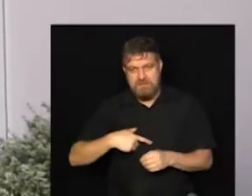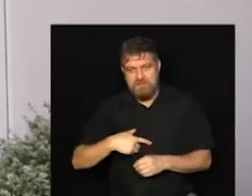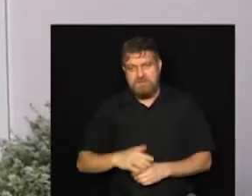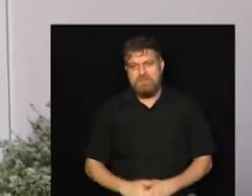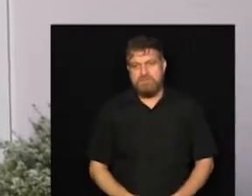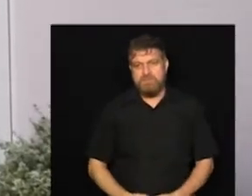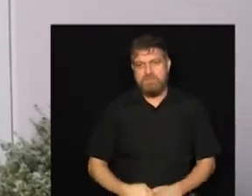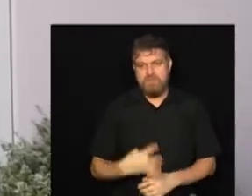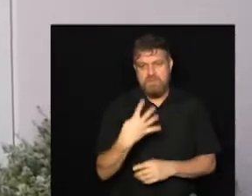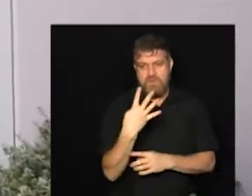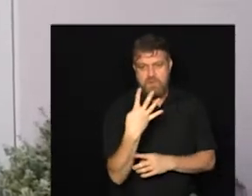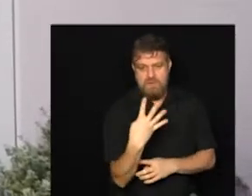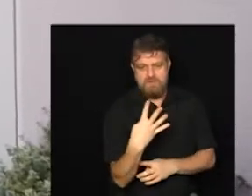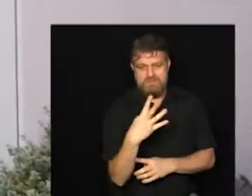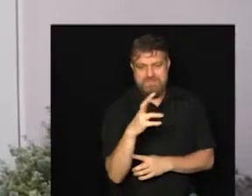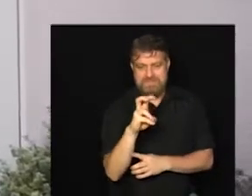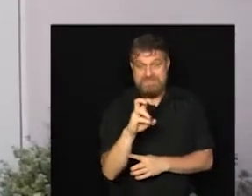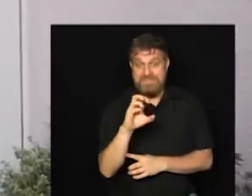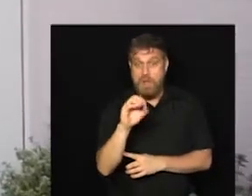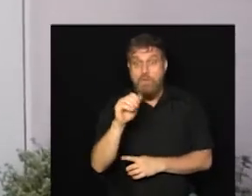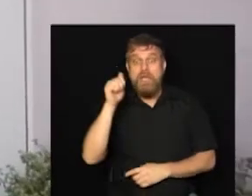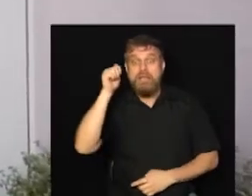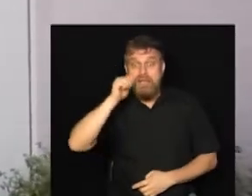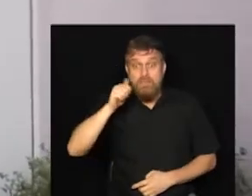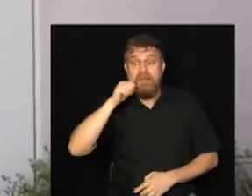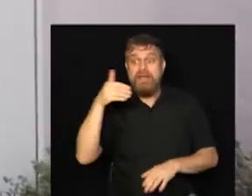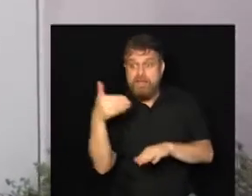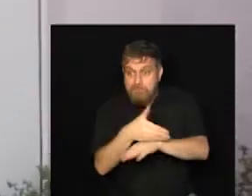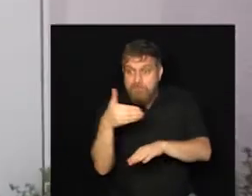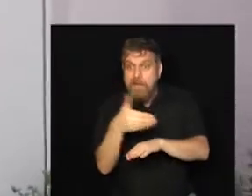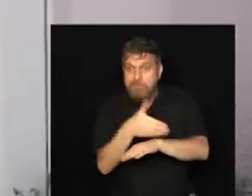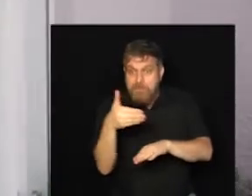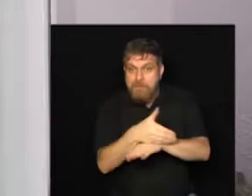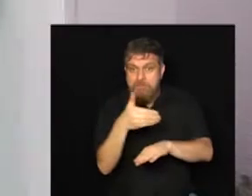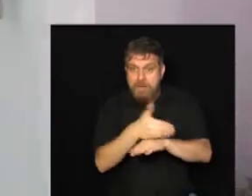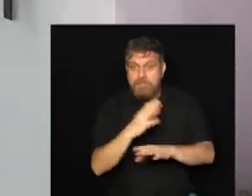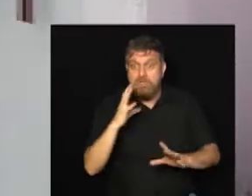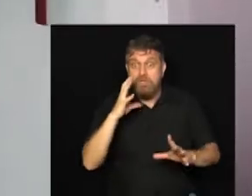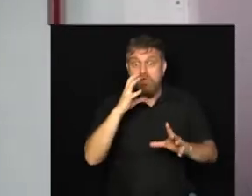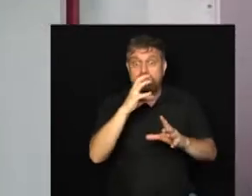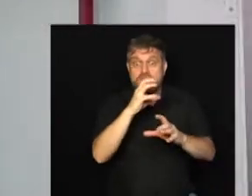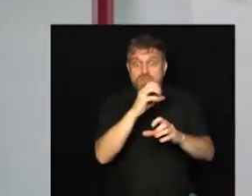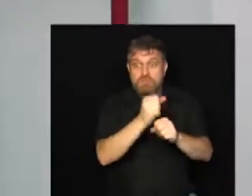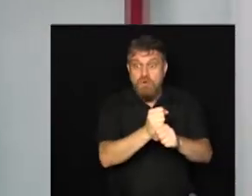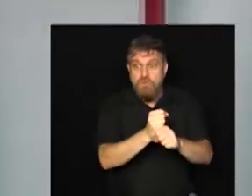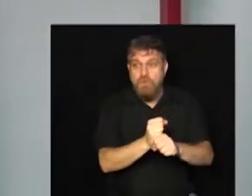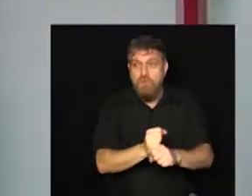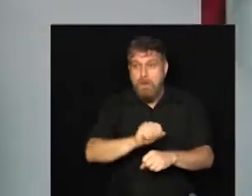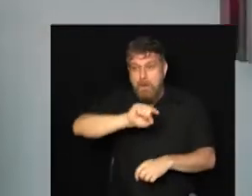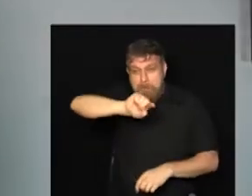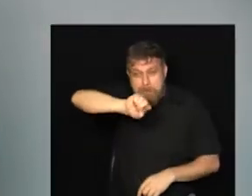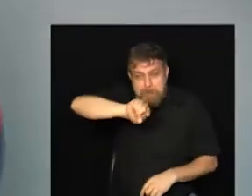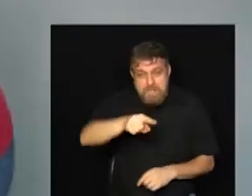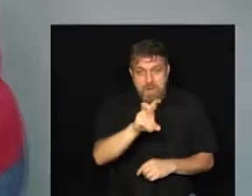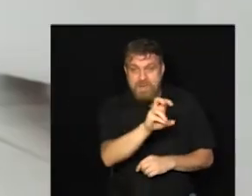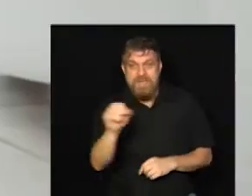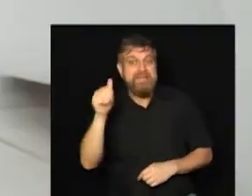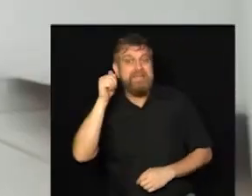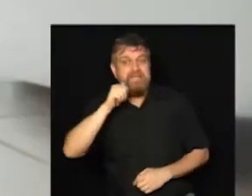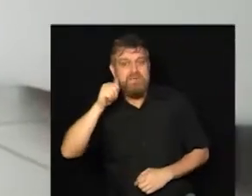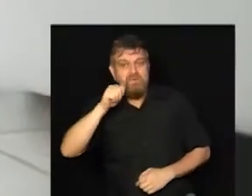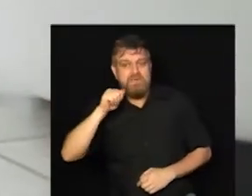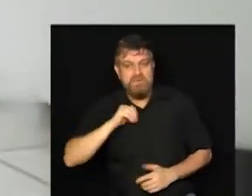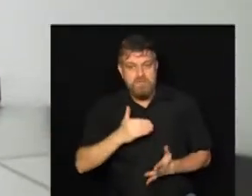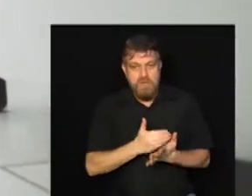umas 450 mulheres ativas, já passaram pelo Rosa e Amor muito mais de 1.500 mulheres. E nós começamos